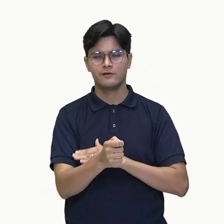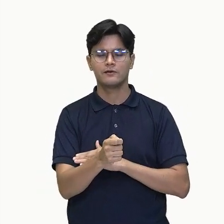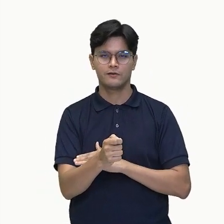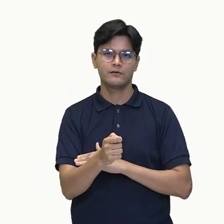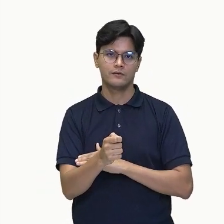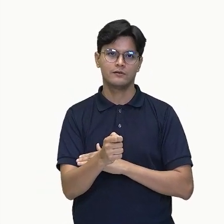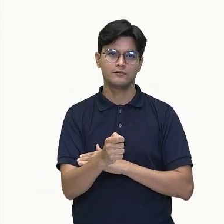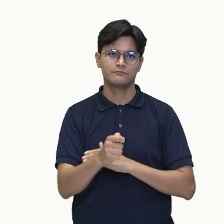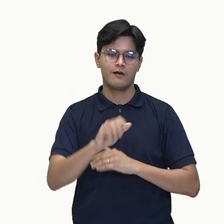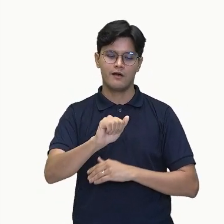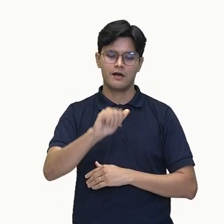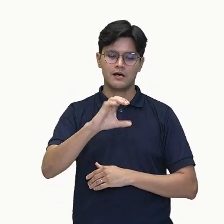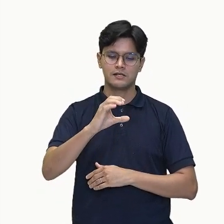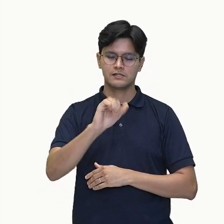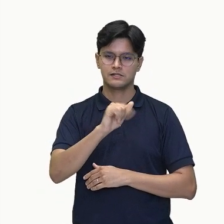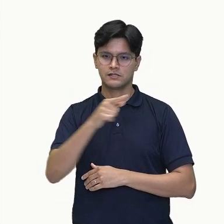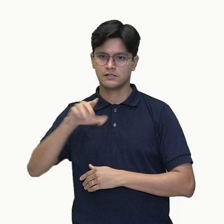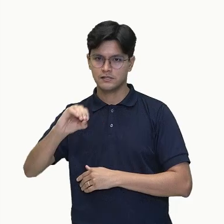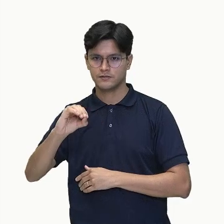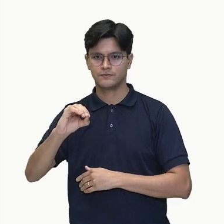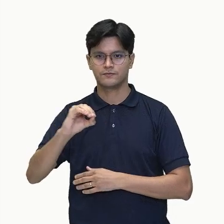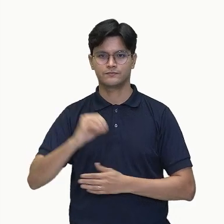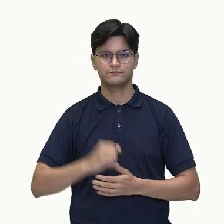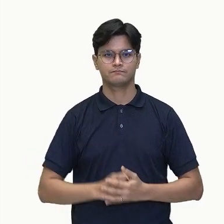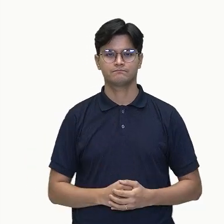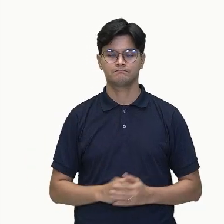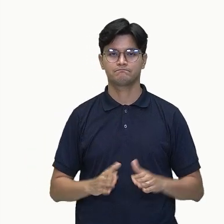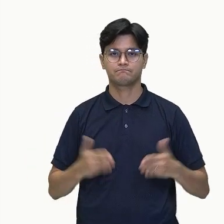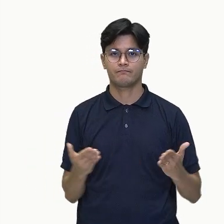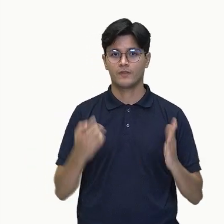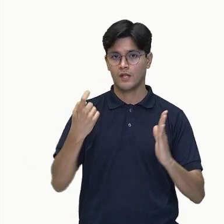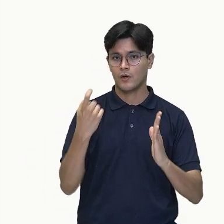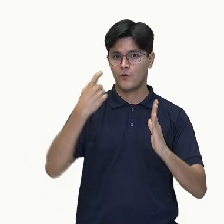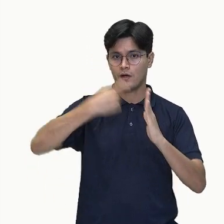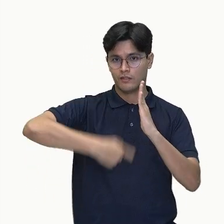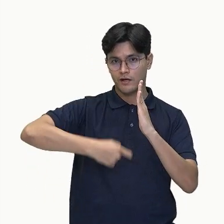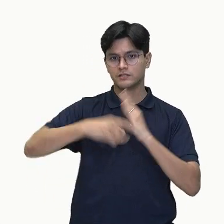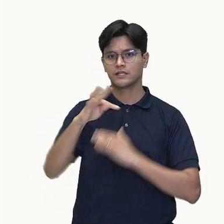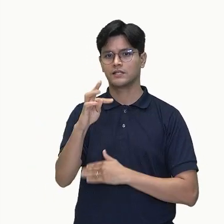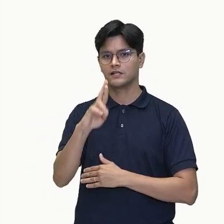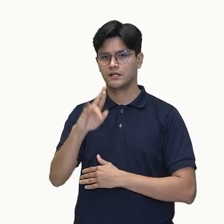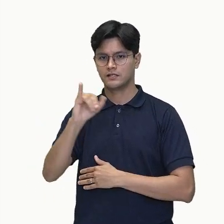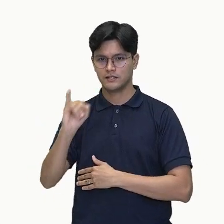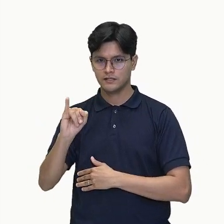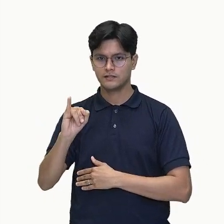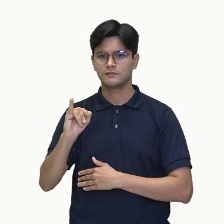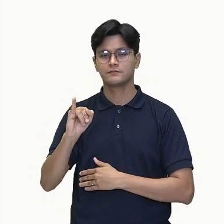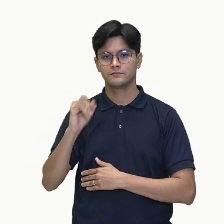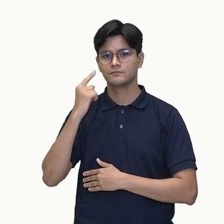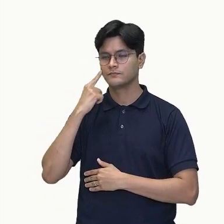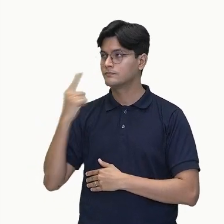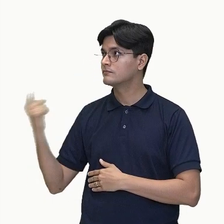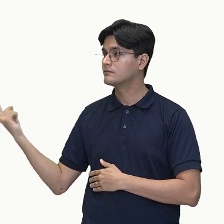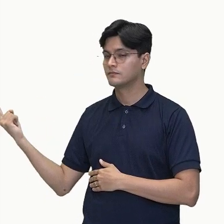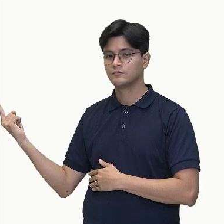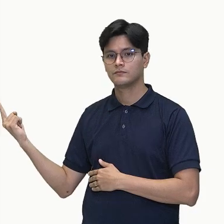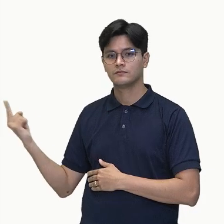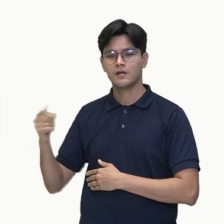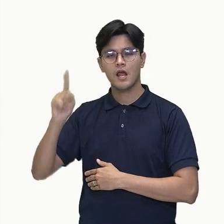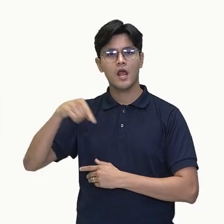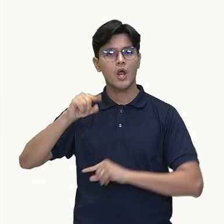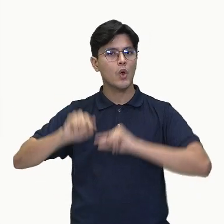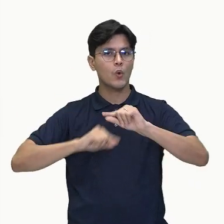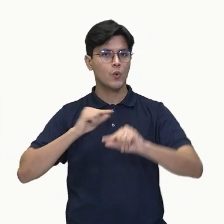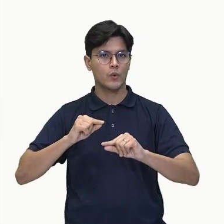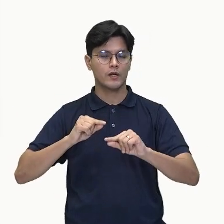nessa ação, né? Então, assim, ó, a taxa de retorno sobre investimento, TRI, também conhecido como retorno sobre